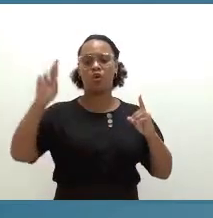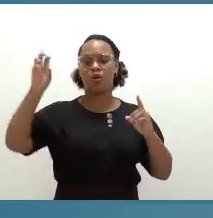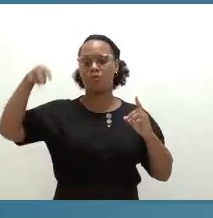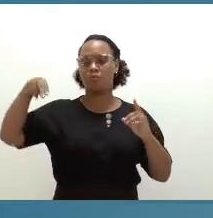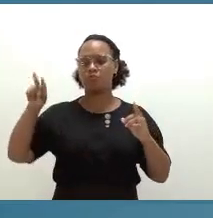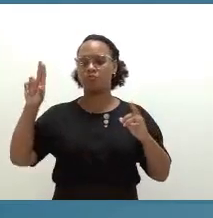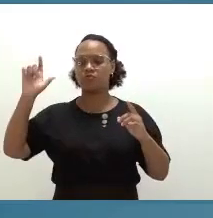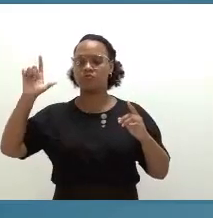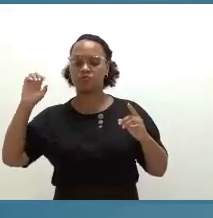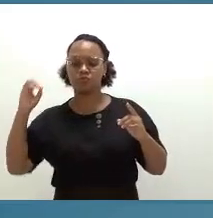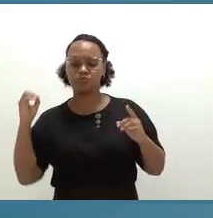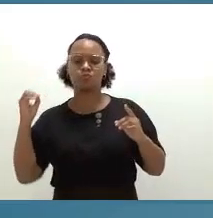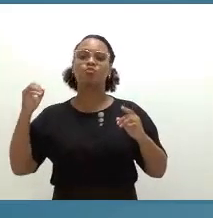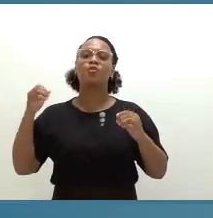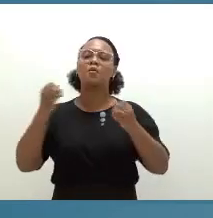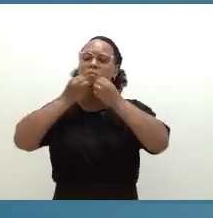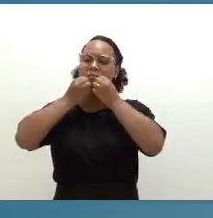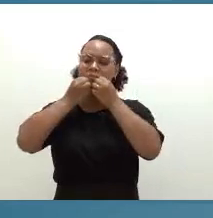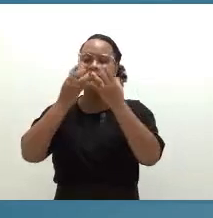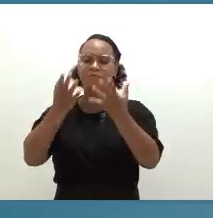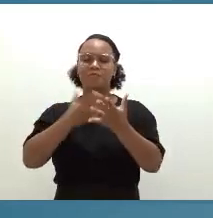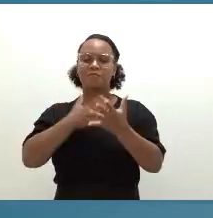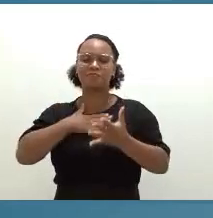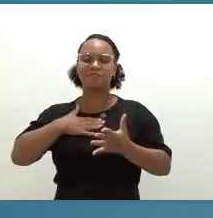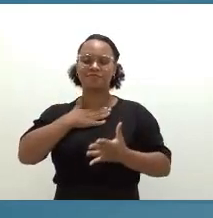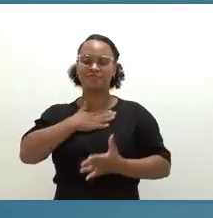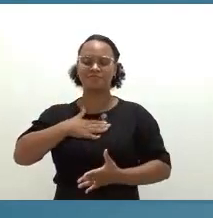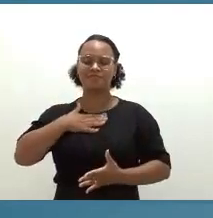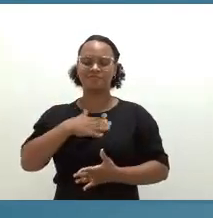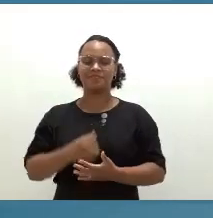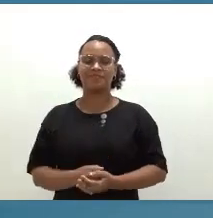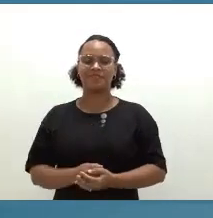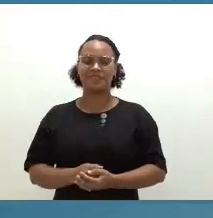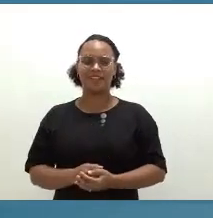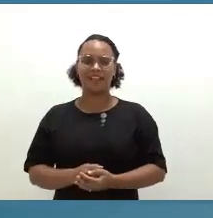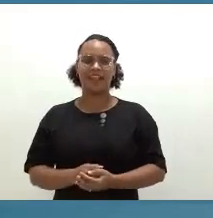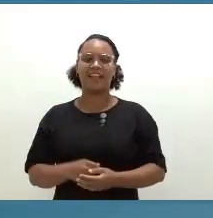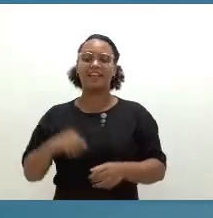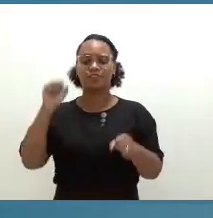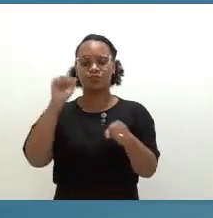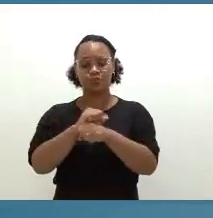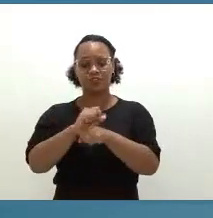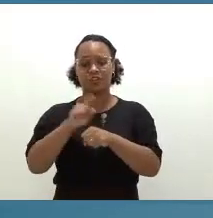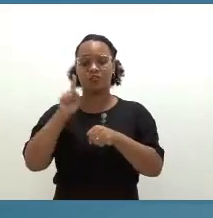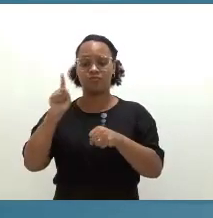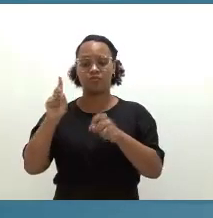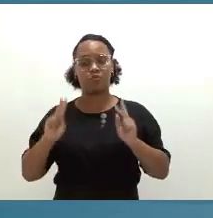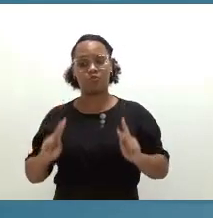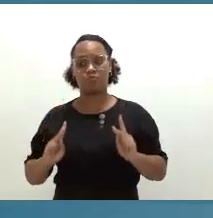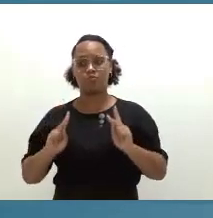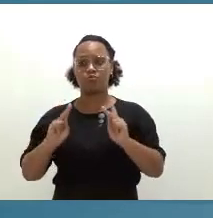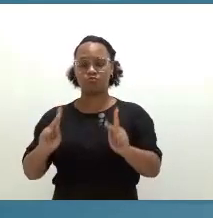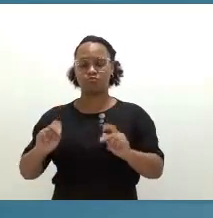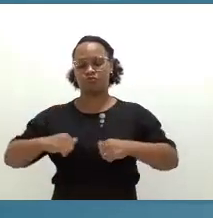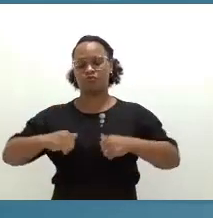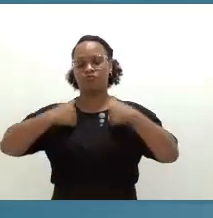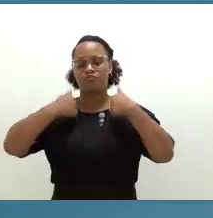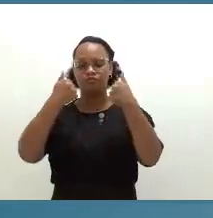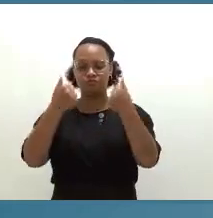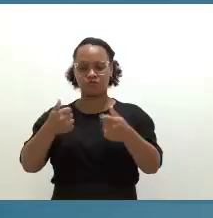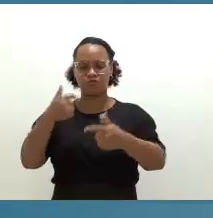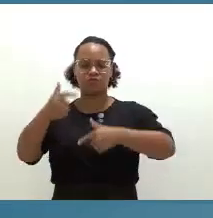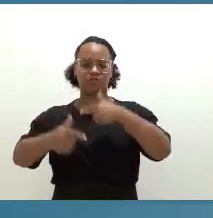bom. E que, na verdade, o que a gente espera de Vossa Excelência é a continuidade do seu trabalho, esse empenho, porque a sua vida, a